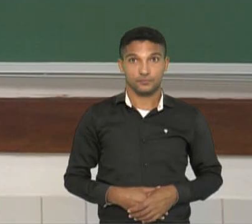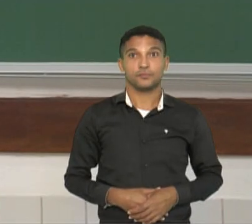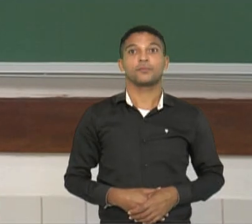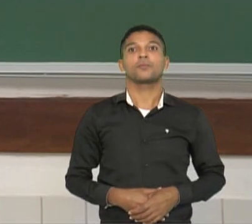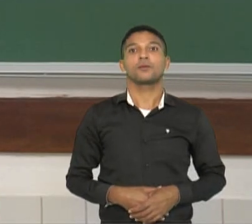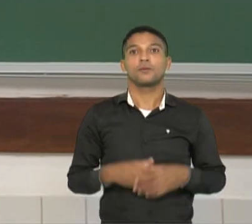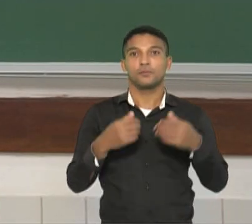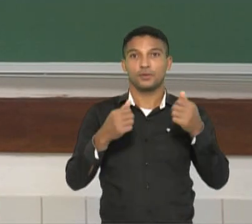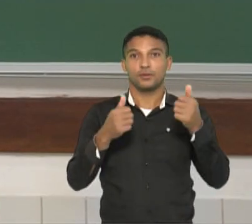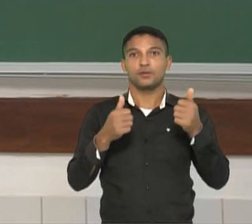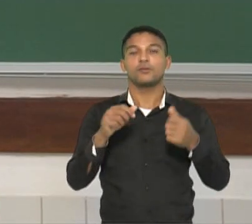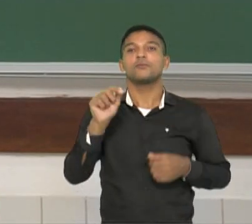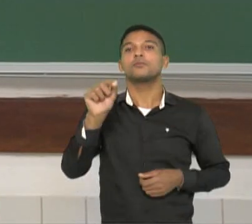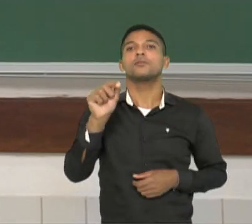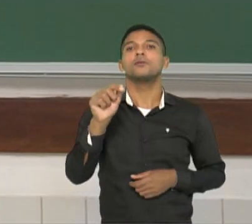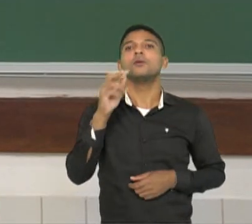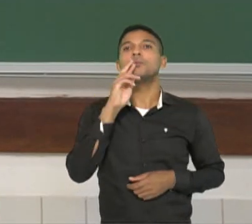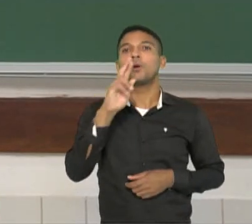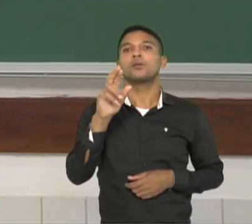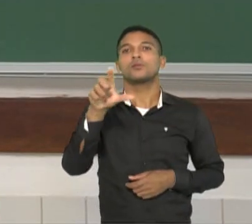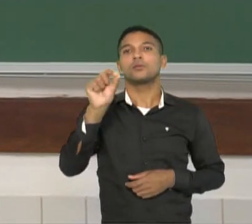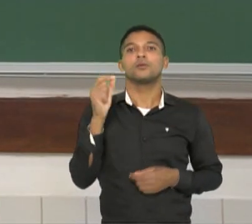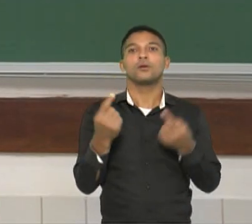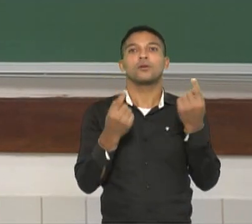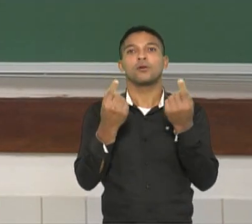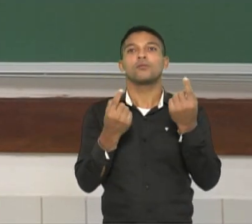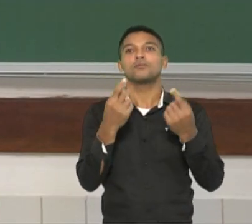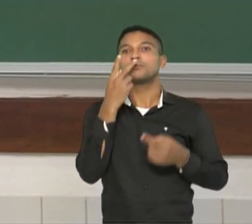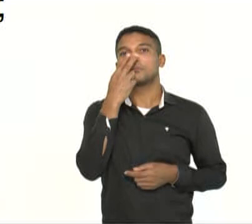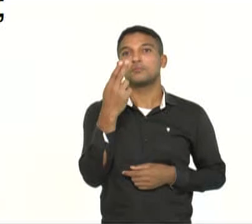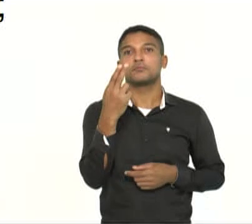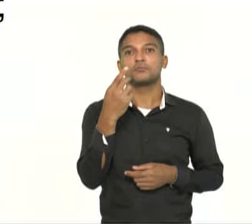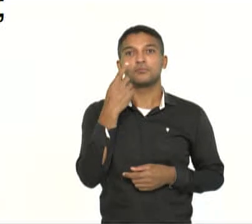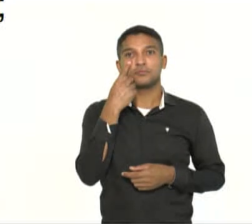Muito bem. O que você acha? A, B ou C? Vamos lá na tela a nossa